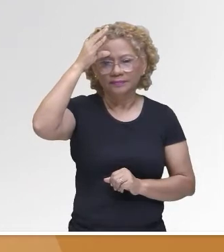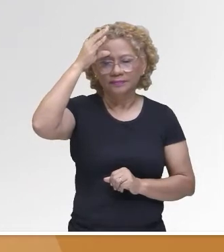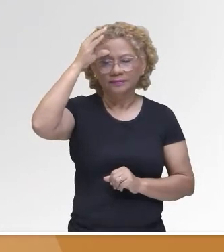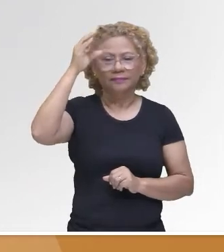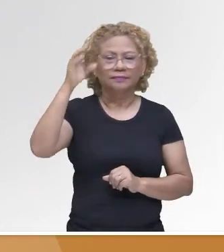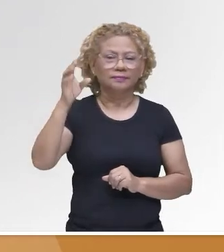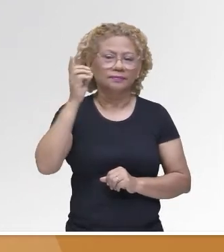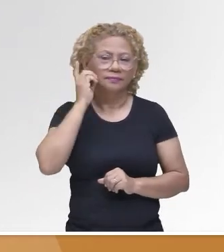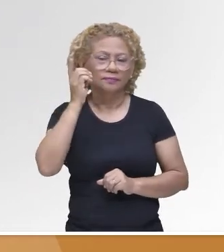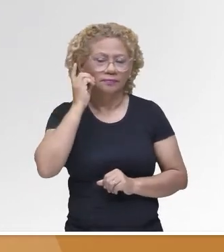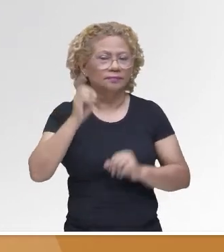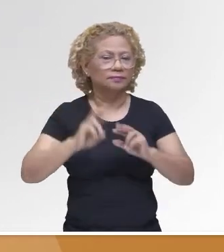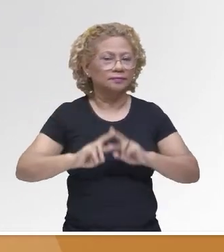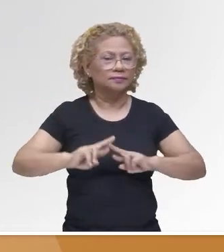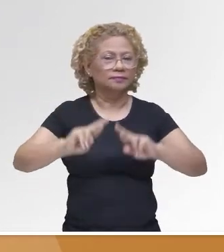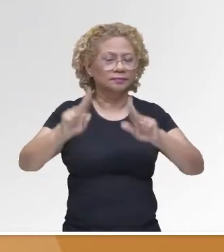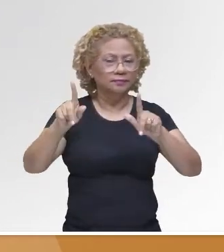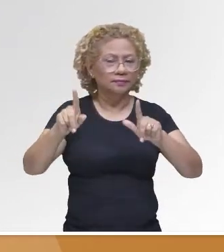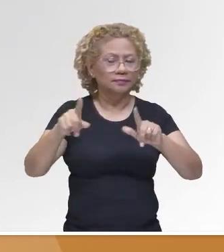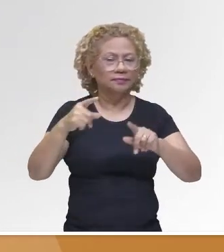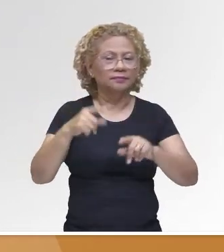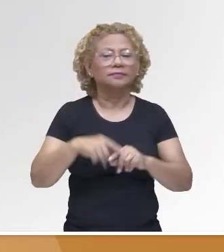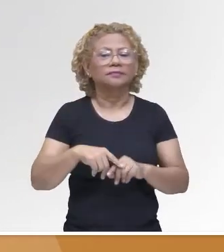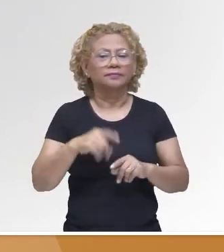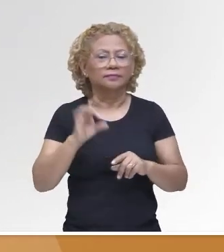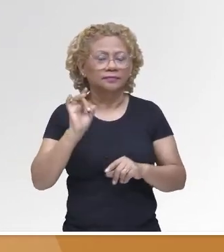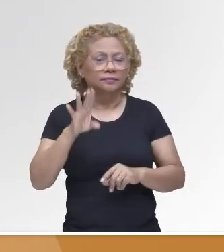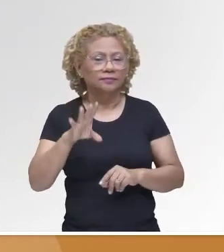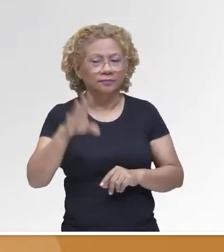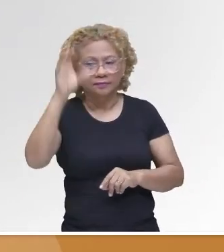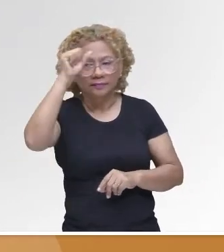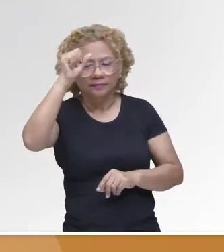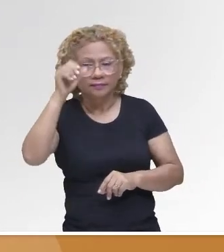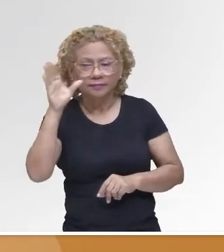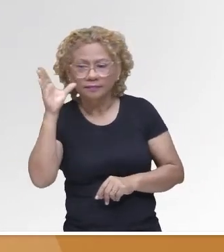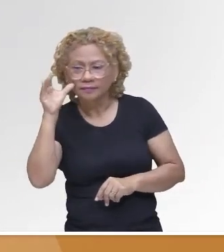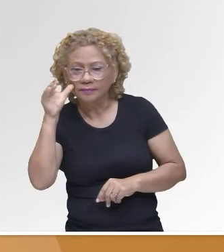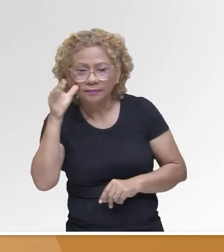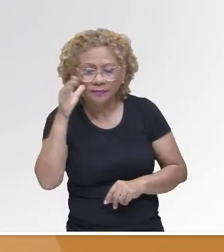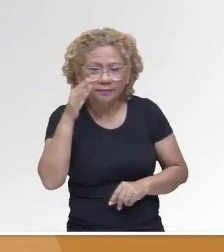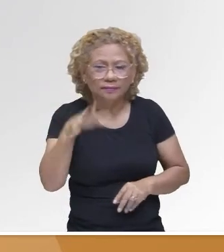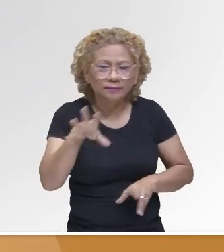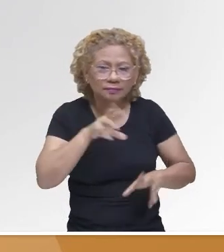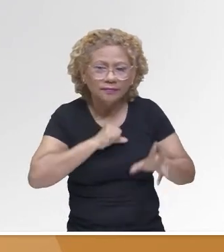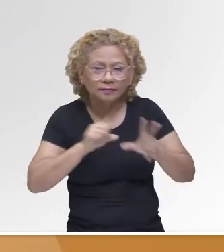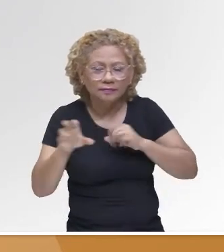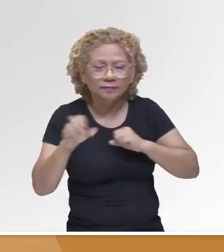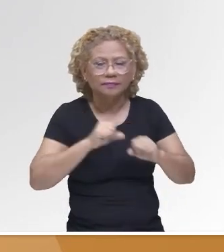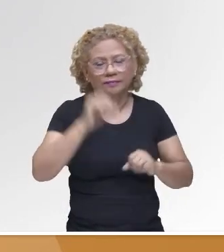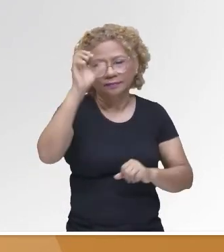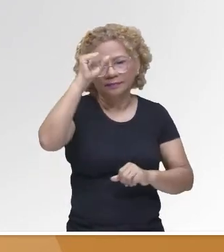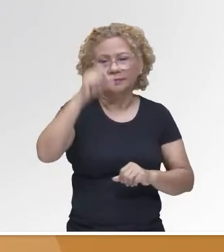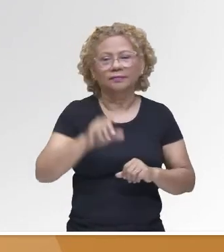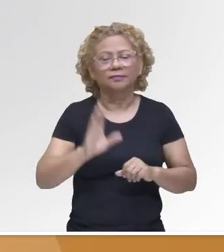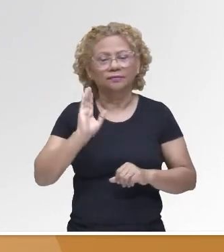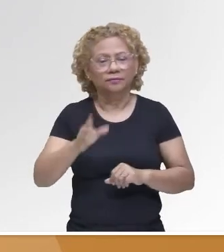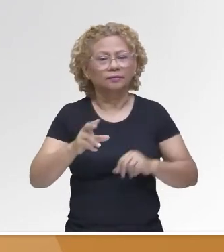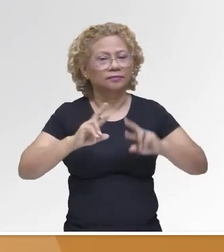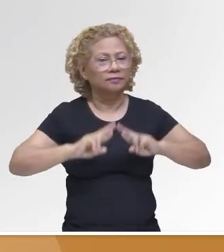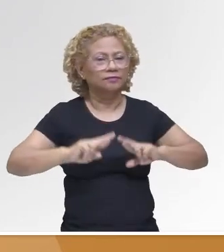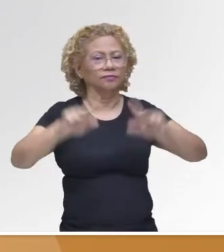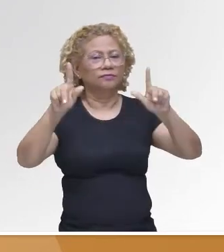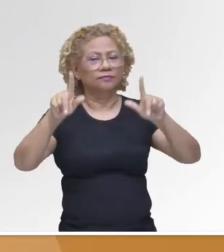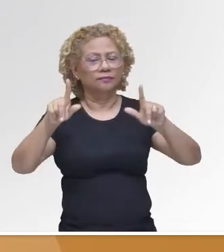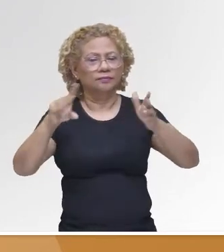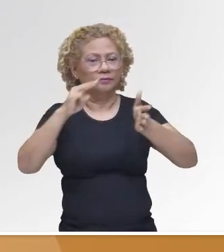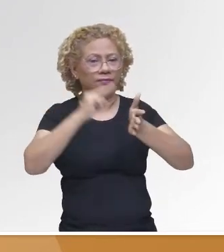as coisas. O método científico, ele vai além da minha convivência, da minha experiência, né?